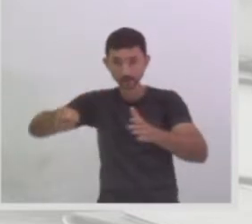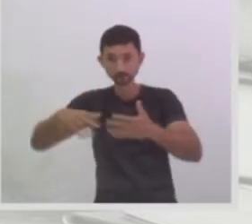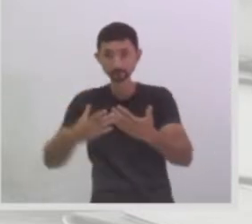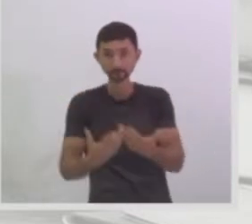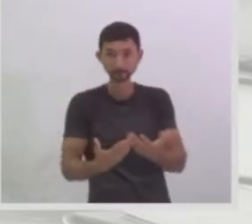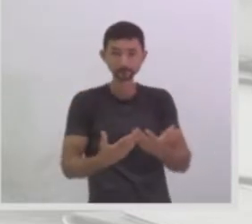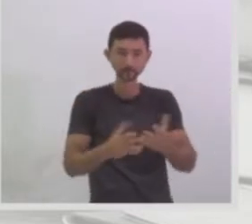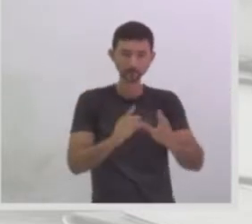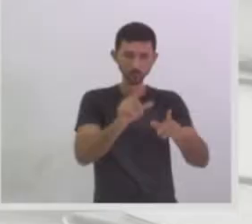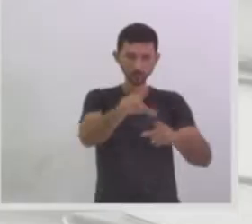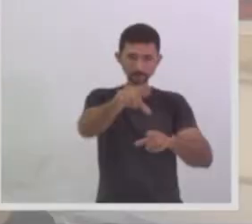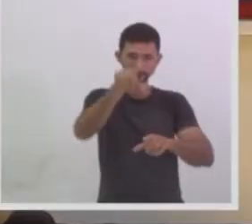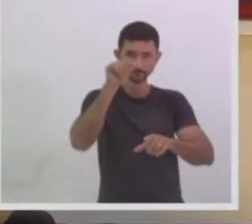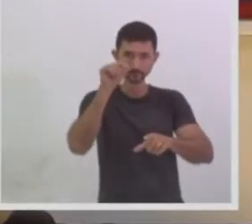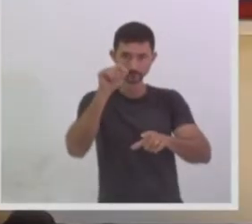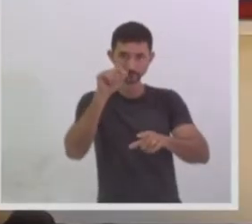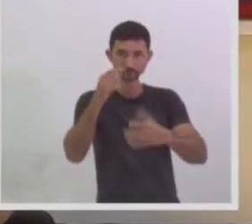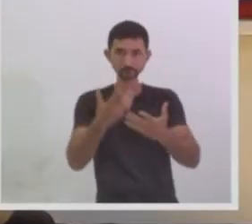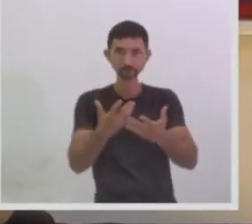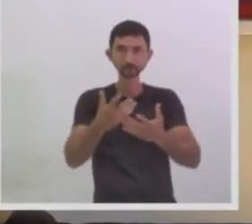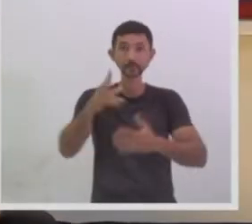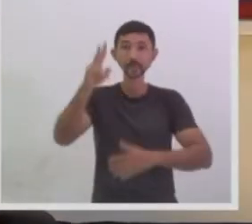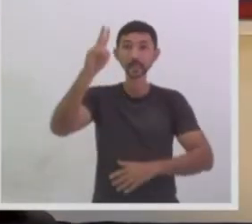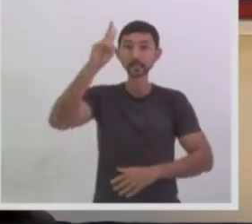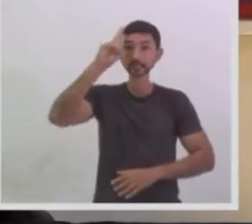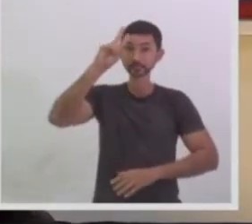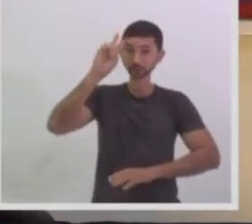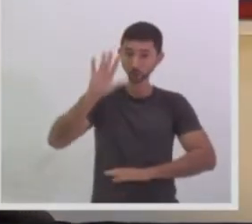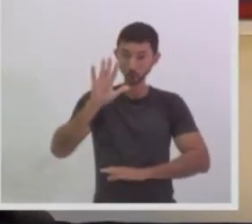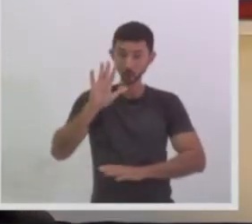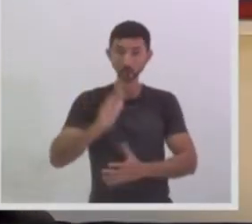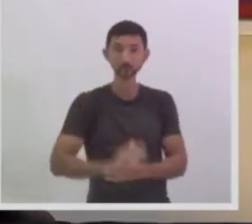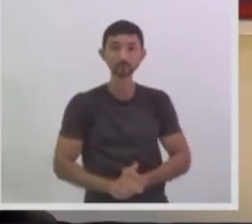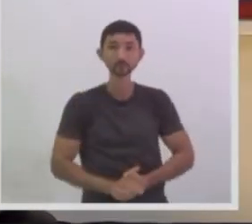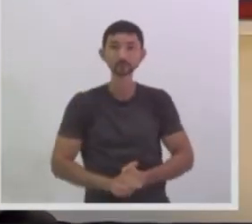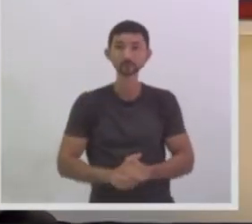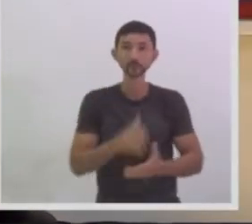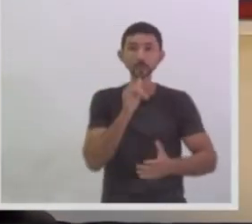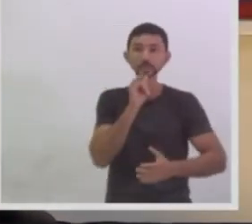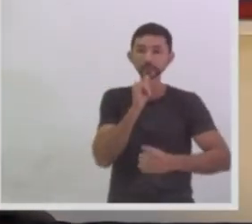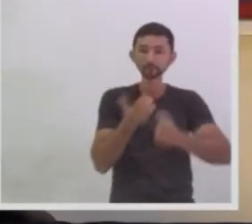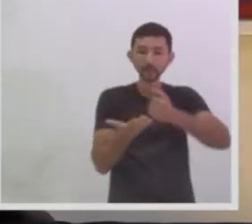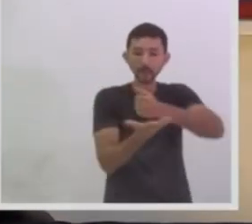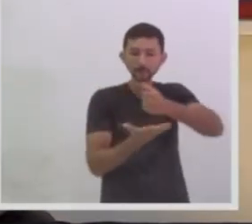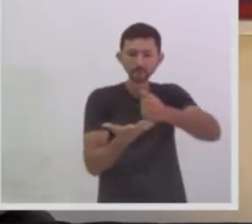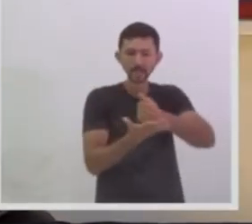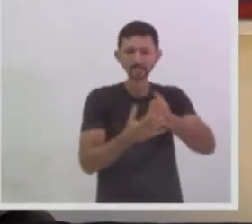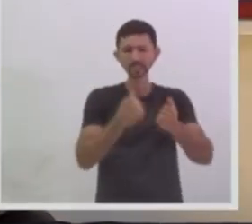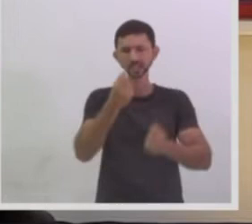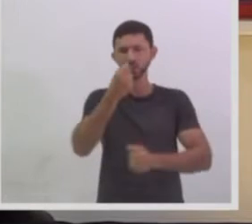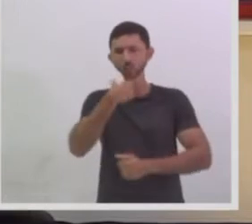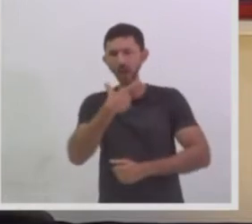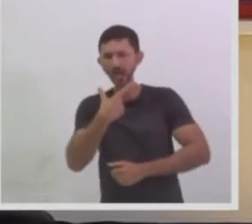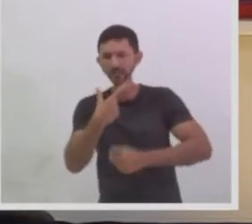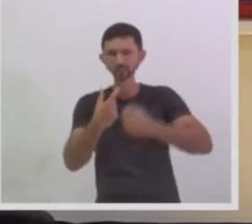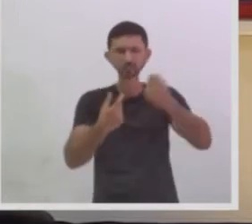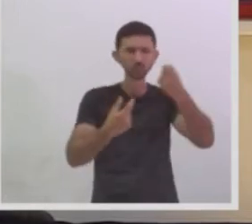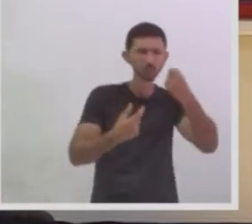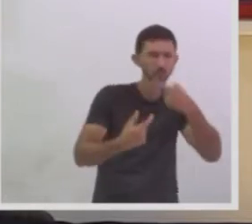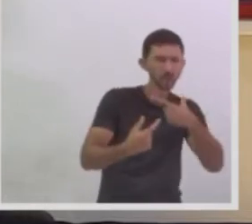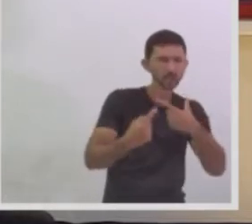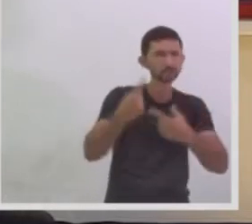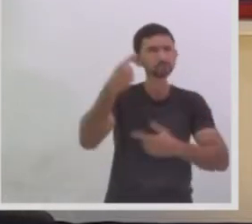um destaque. História não pode e não é na base do achismo. Não é eu